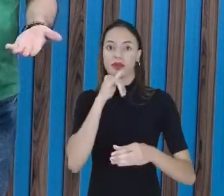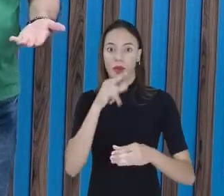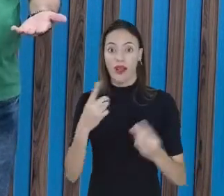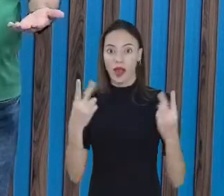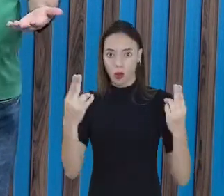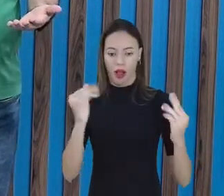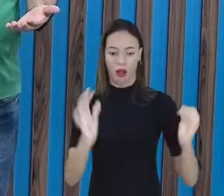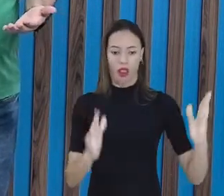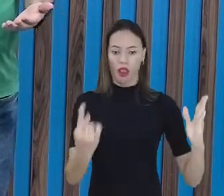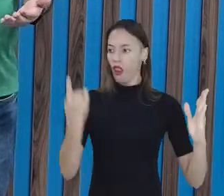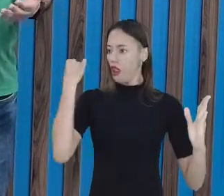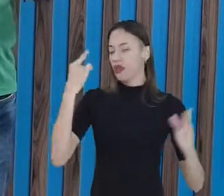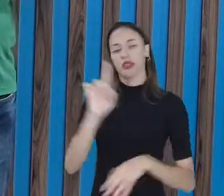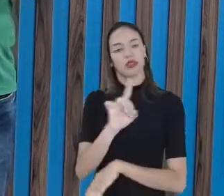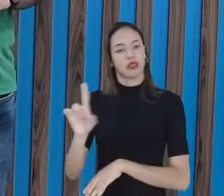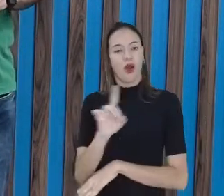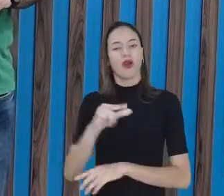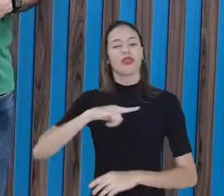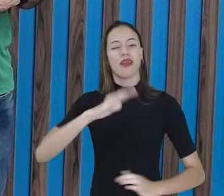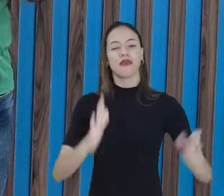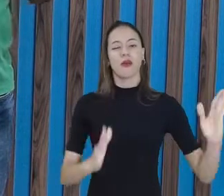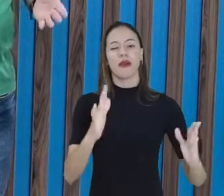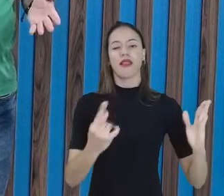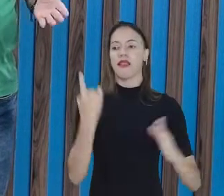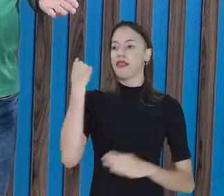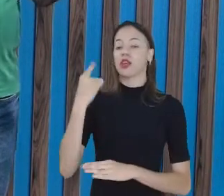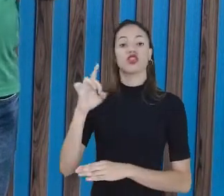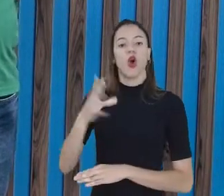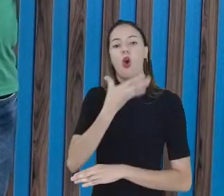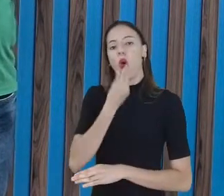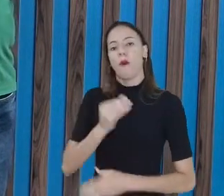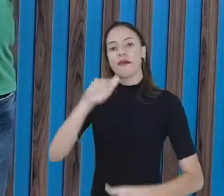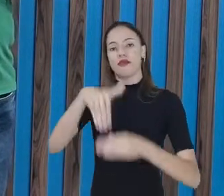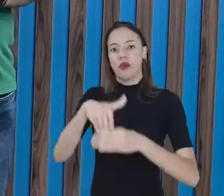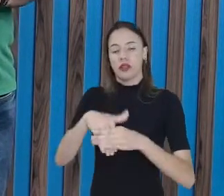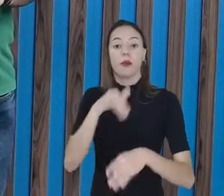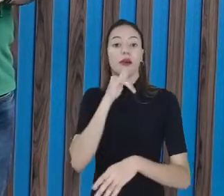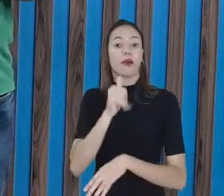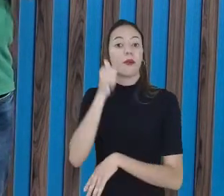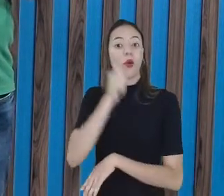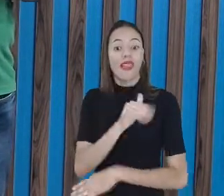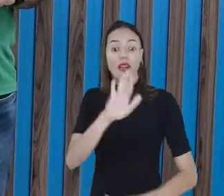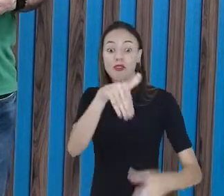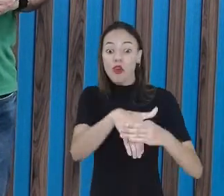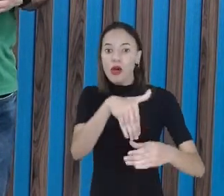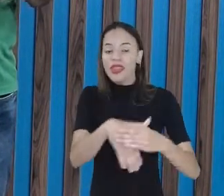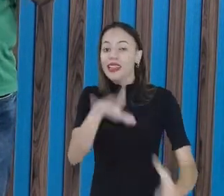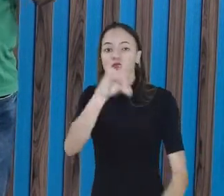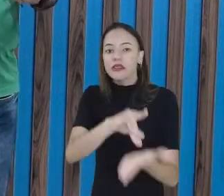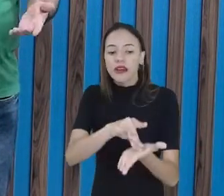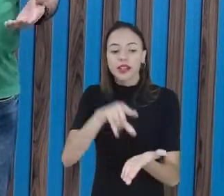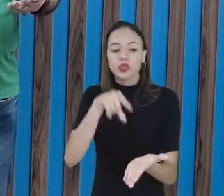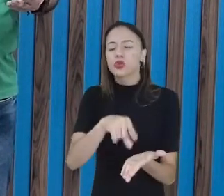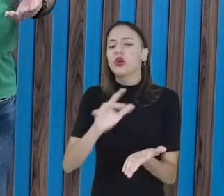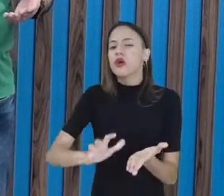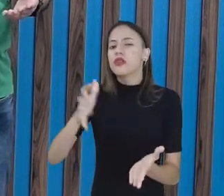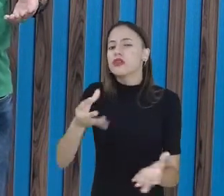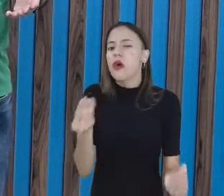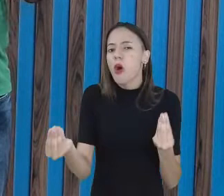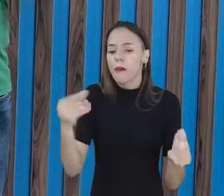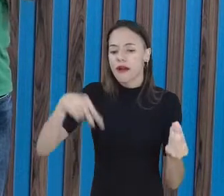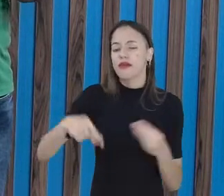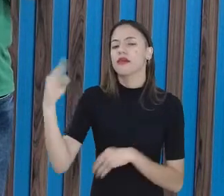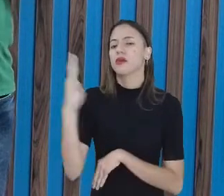homens podiam votar, certo? O voto feminino, por exemplo, ele só chegou a ser consolidado aqui no